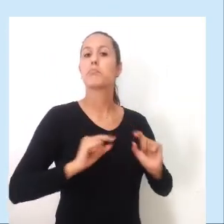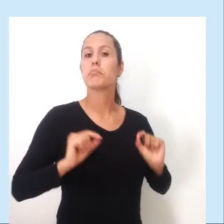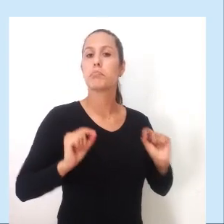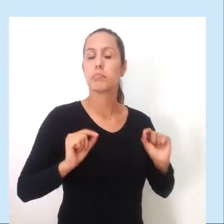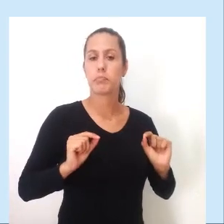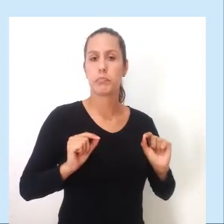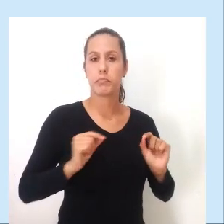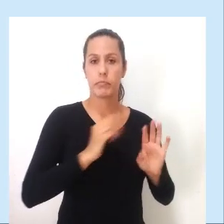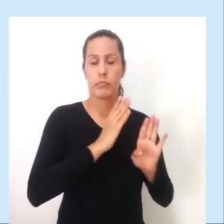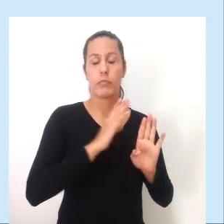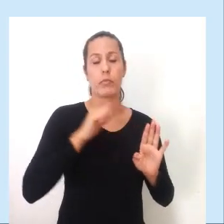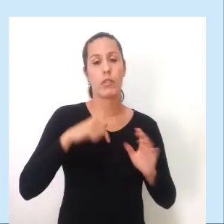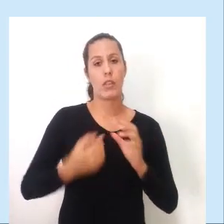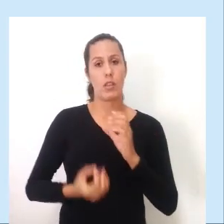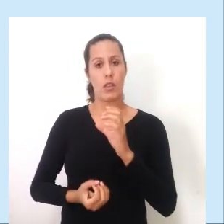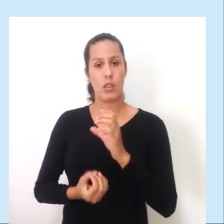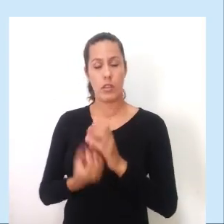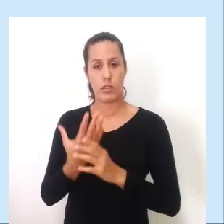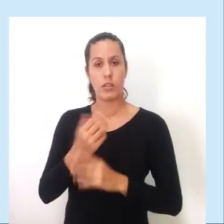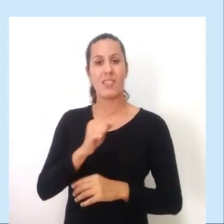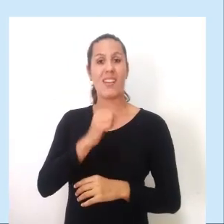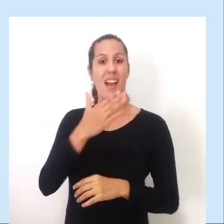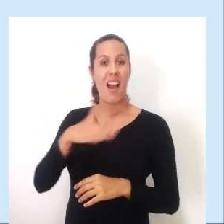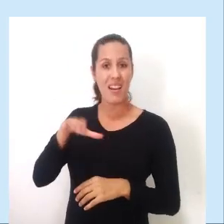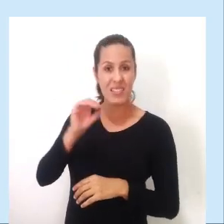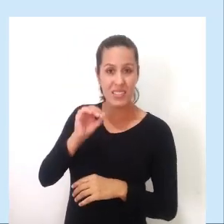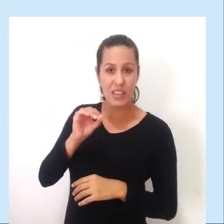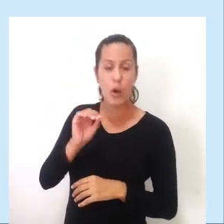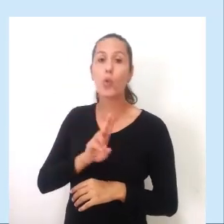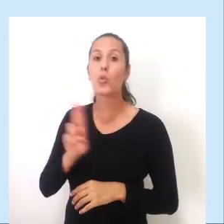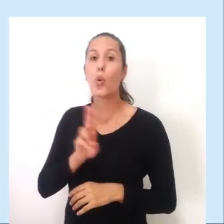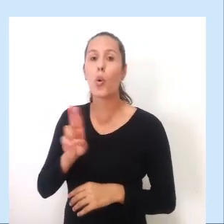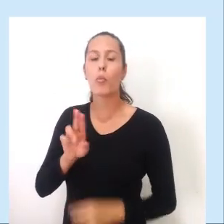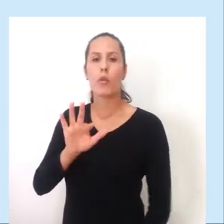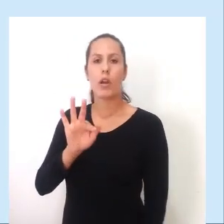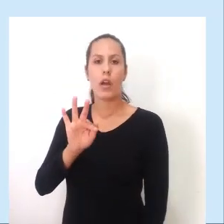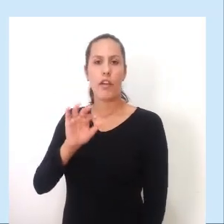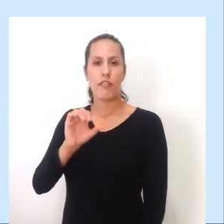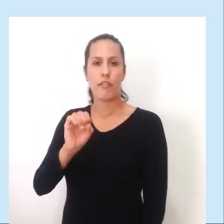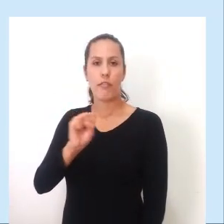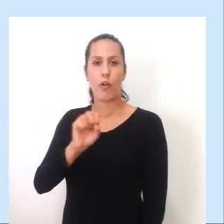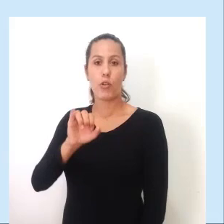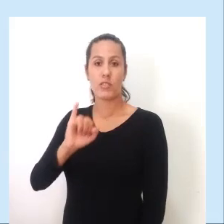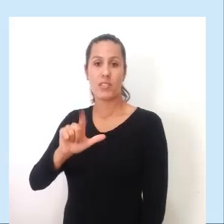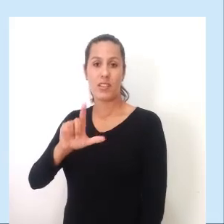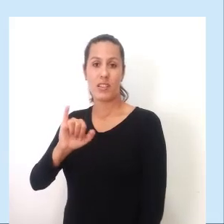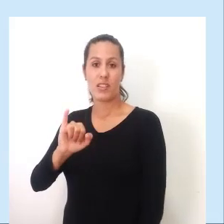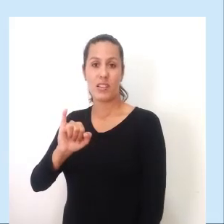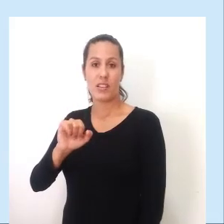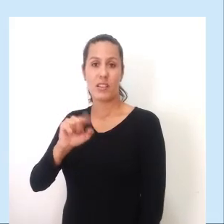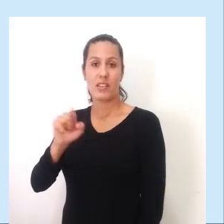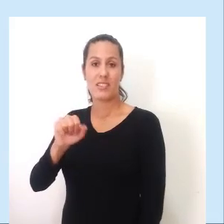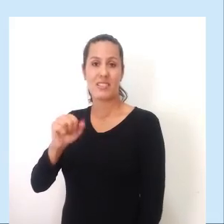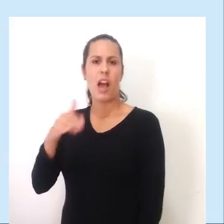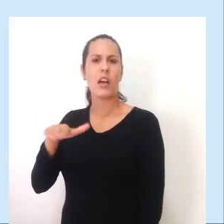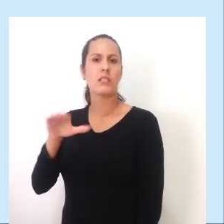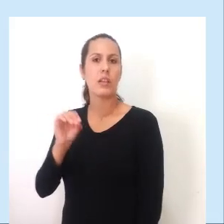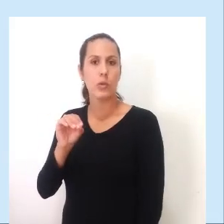que a ação para formar um fóssil é chamado de